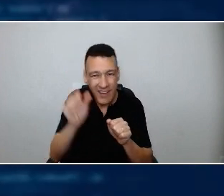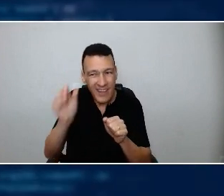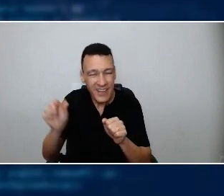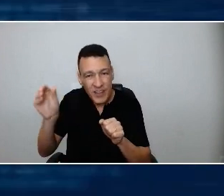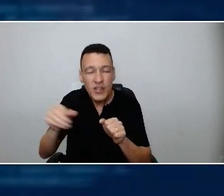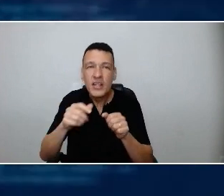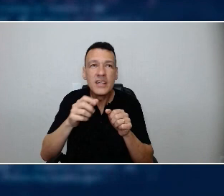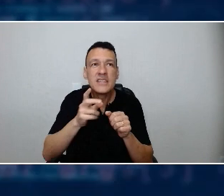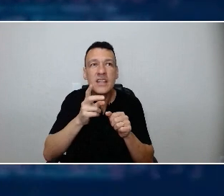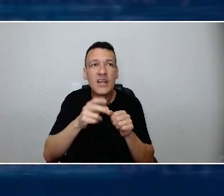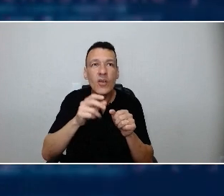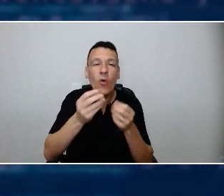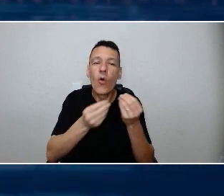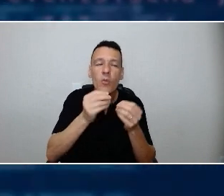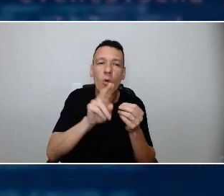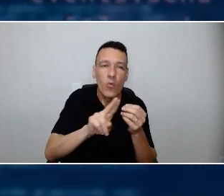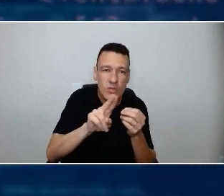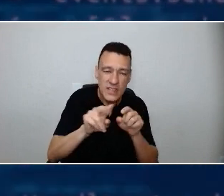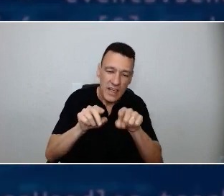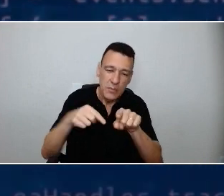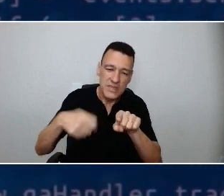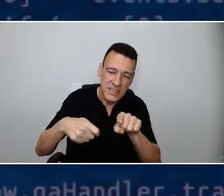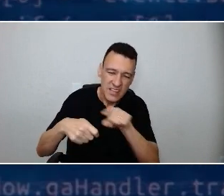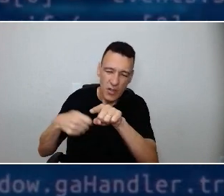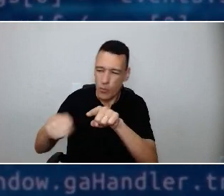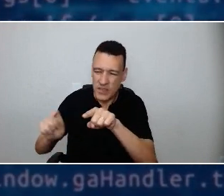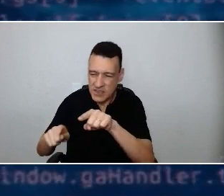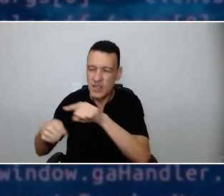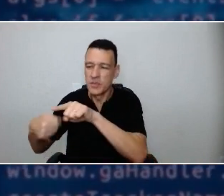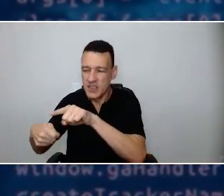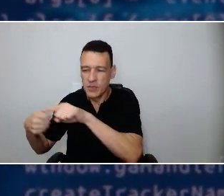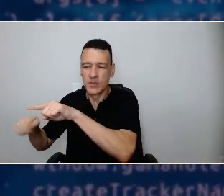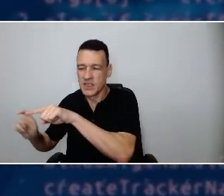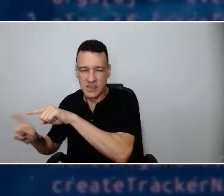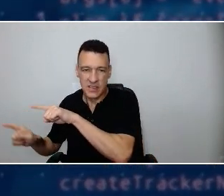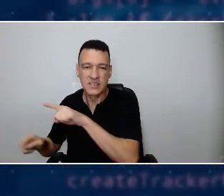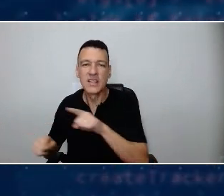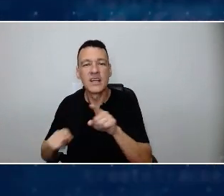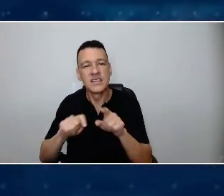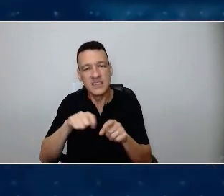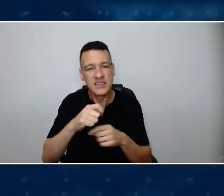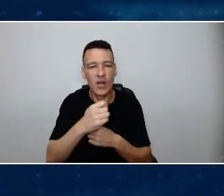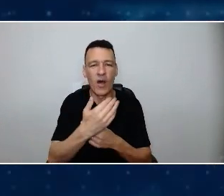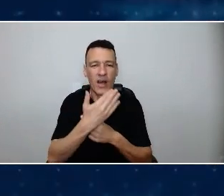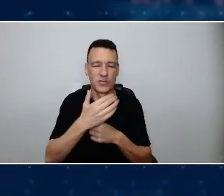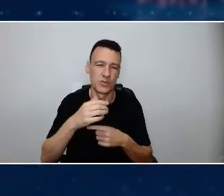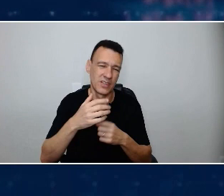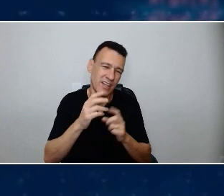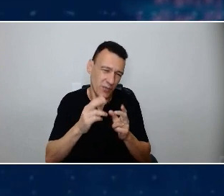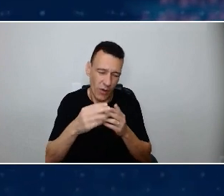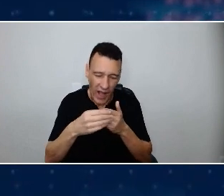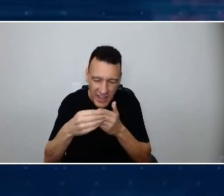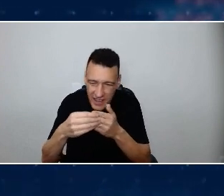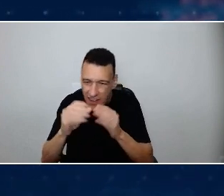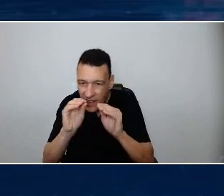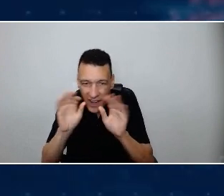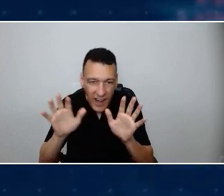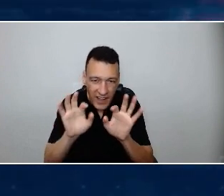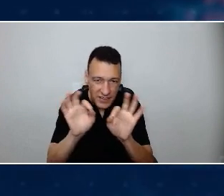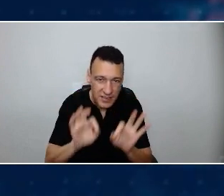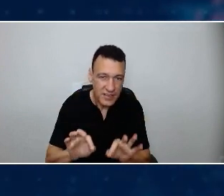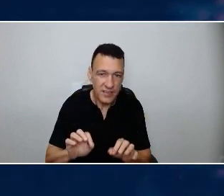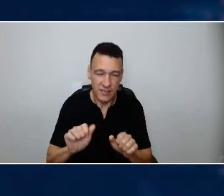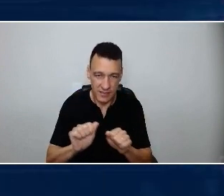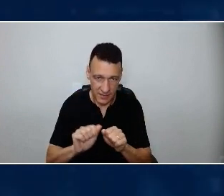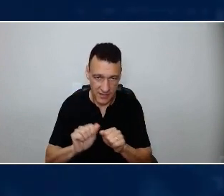a entender Em que momento que você deve ou não usar e vai te ajudar de guia Então vamos falar aqui do computed o computed ele